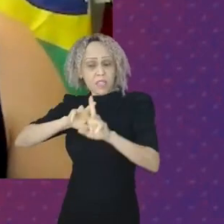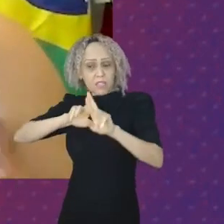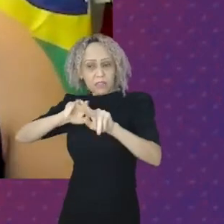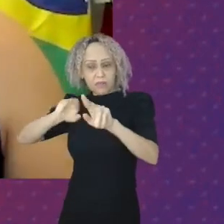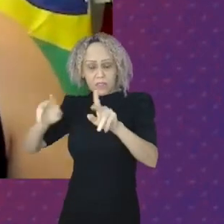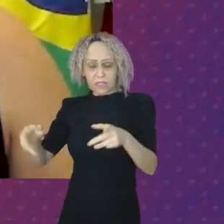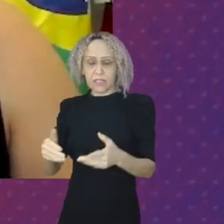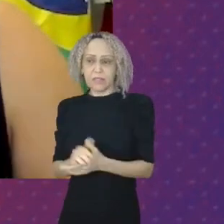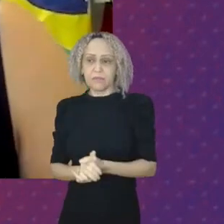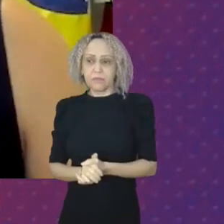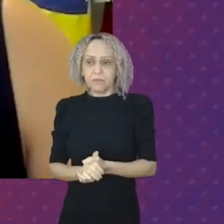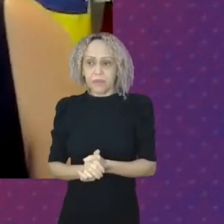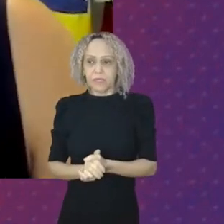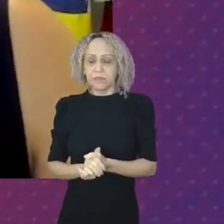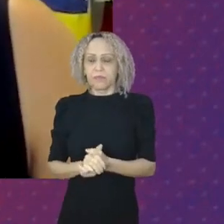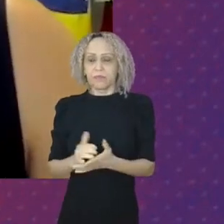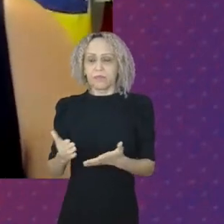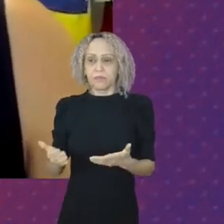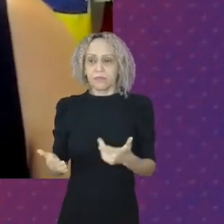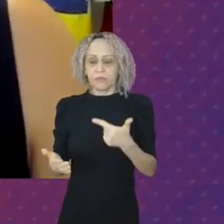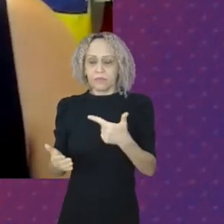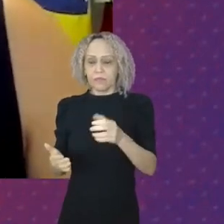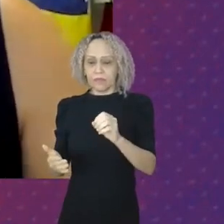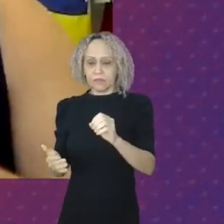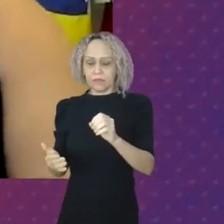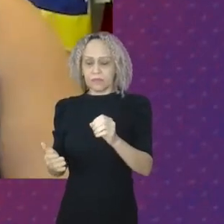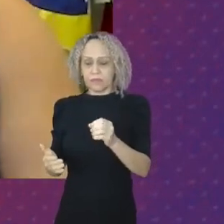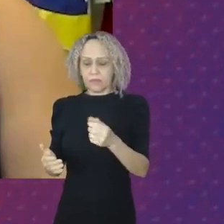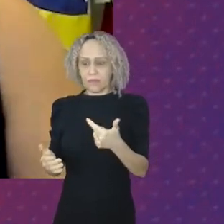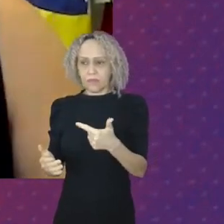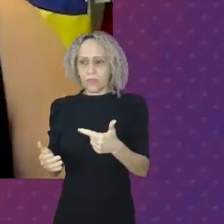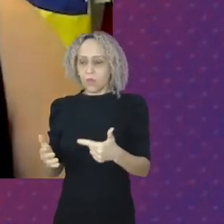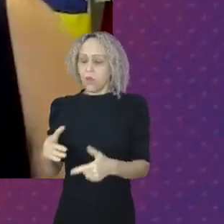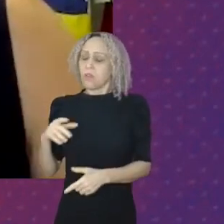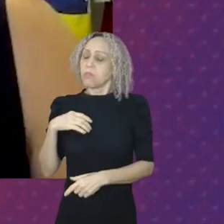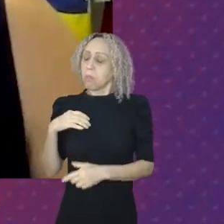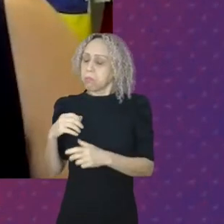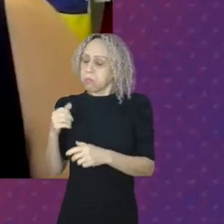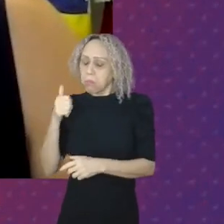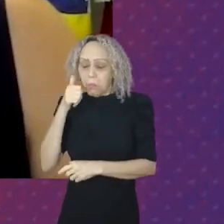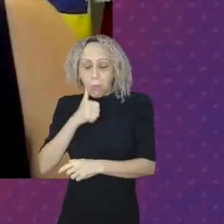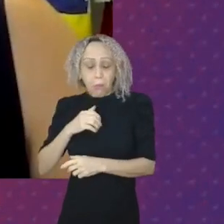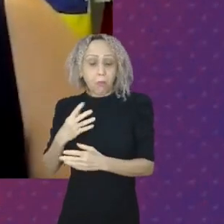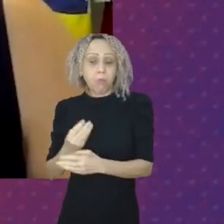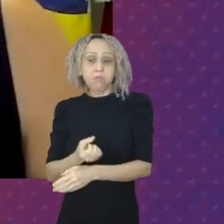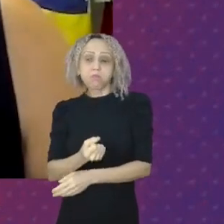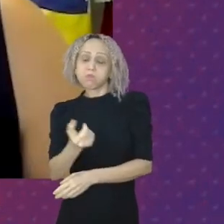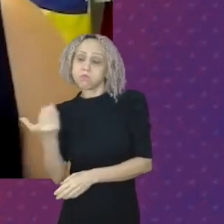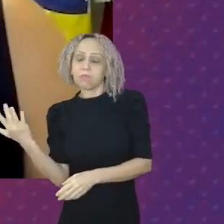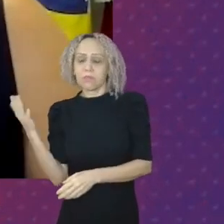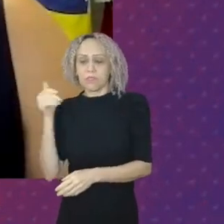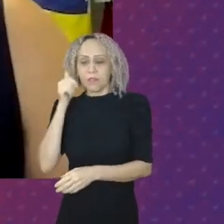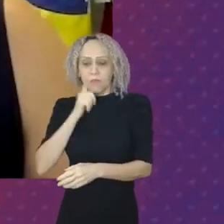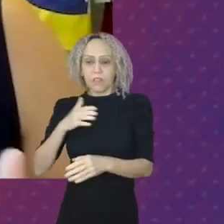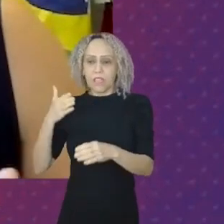é verdade, mas especialmente do campo progressista de esquerda e do Partido dos Trabalhadores e das Trabalhadoras,